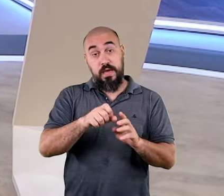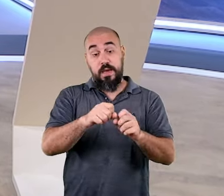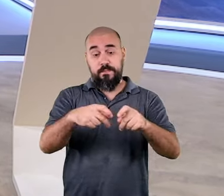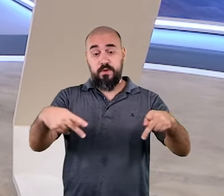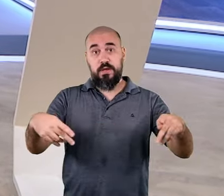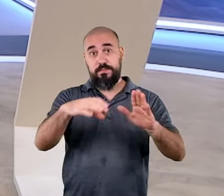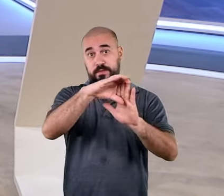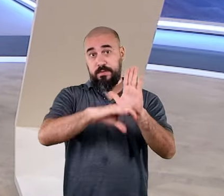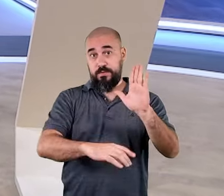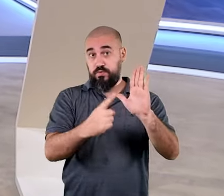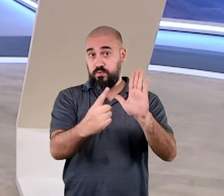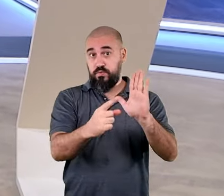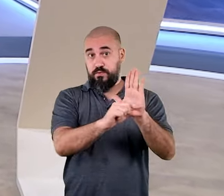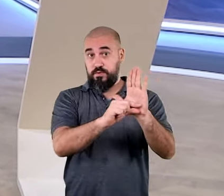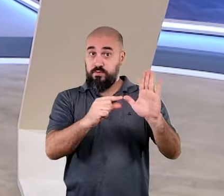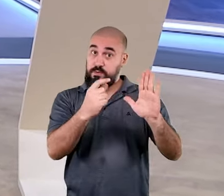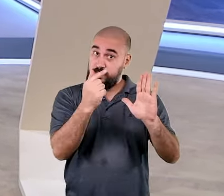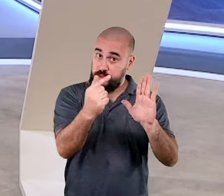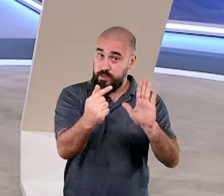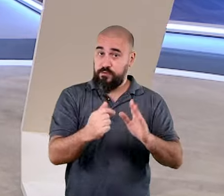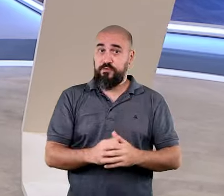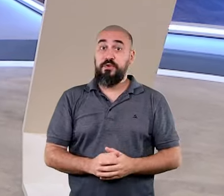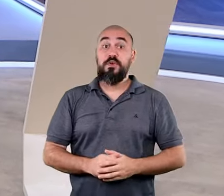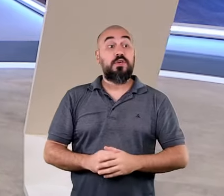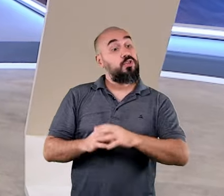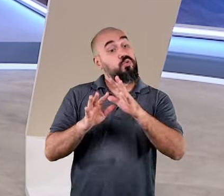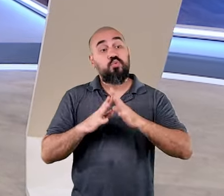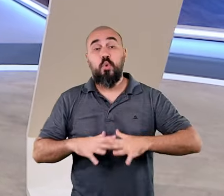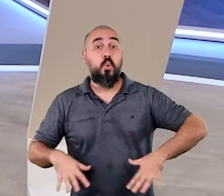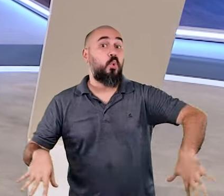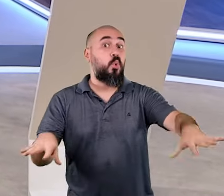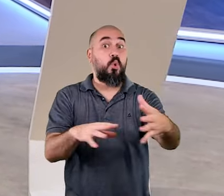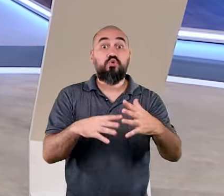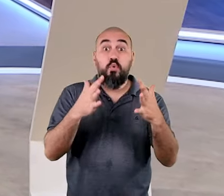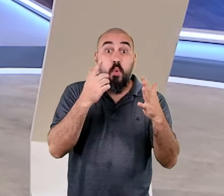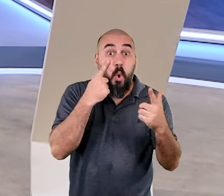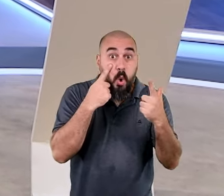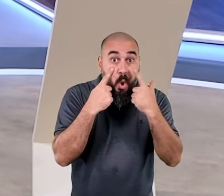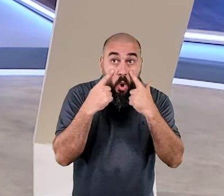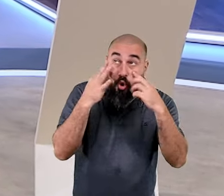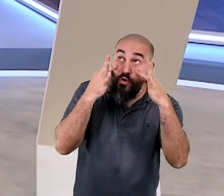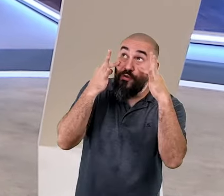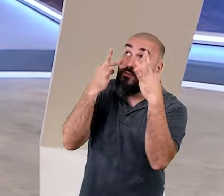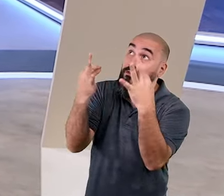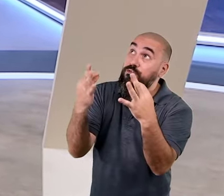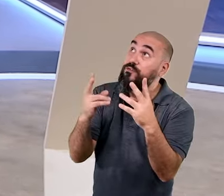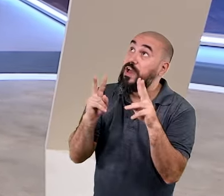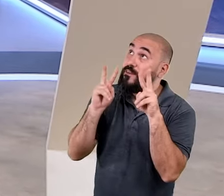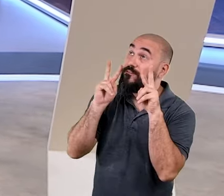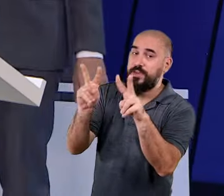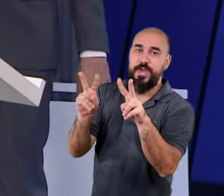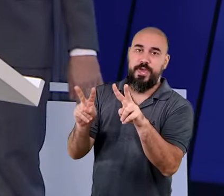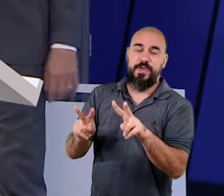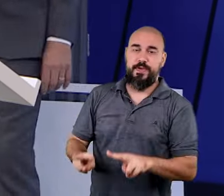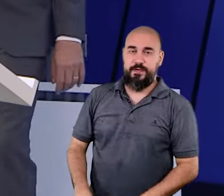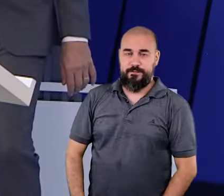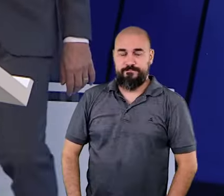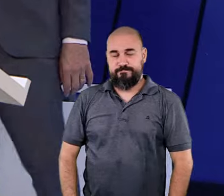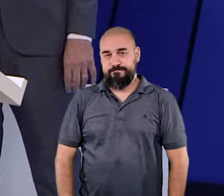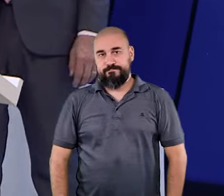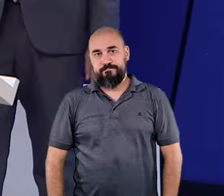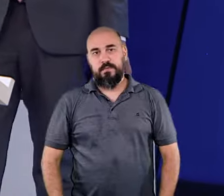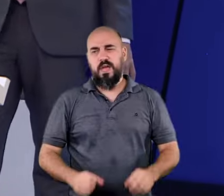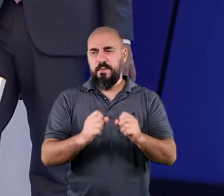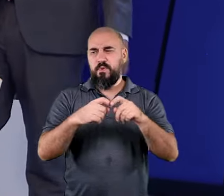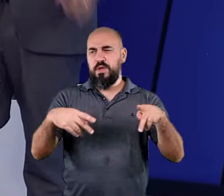1:7, que o retorno de Cristo será visível para todas as pessoas. Vamos até